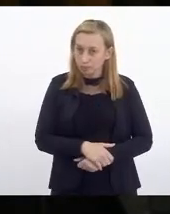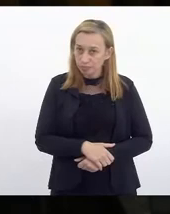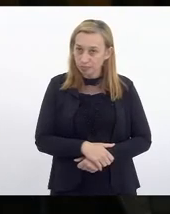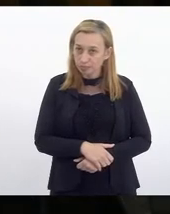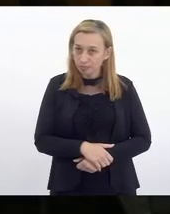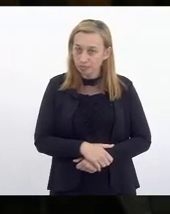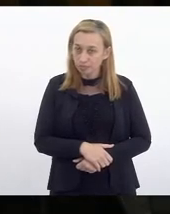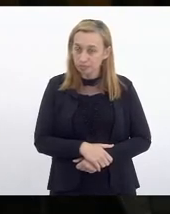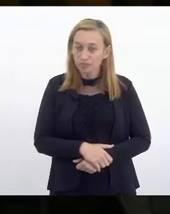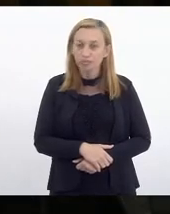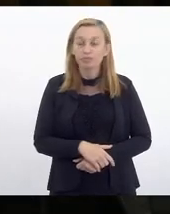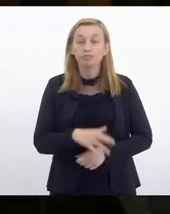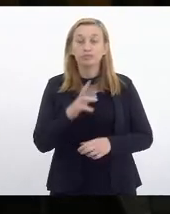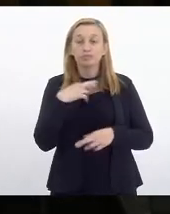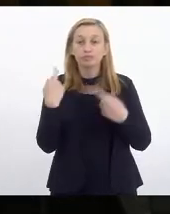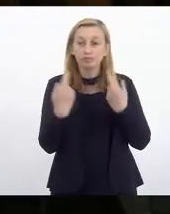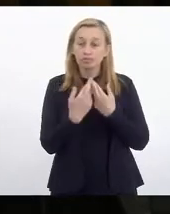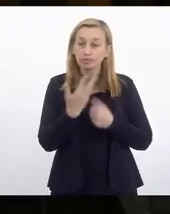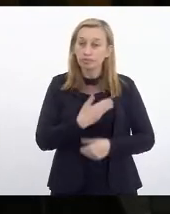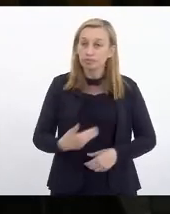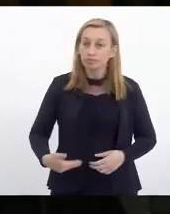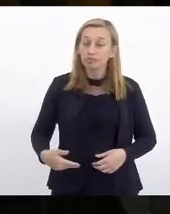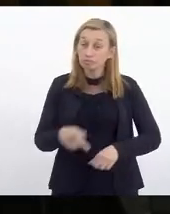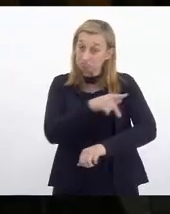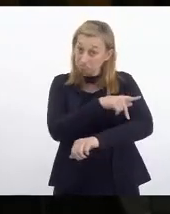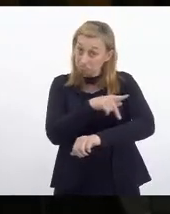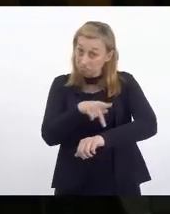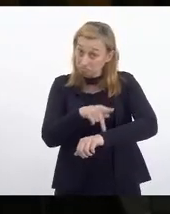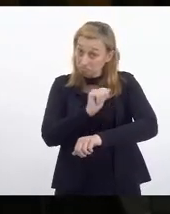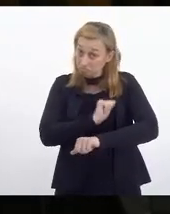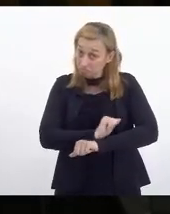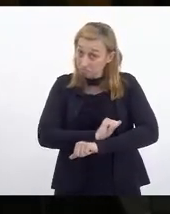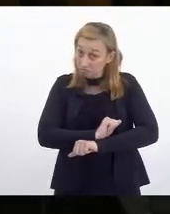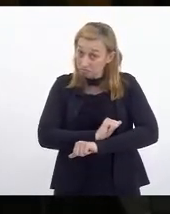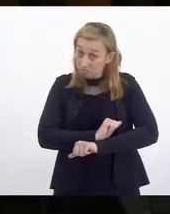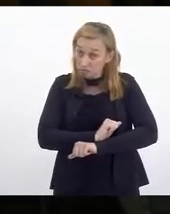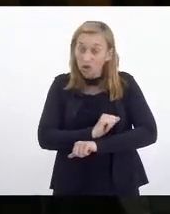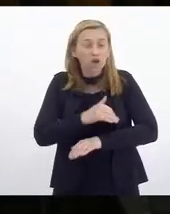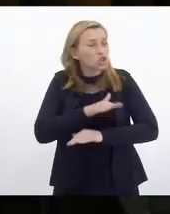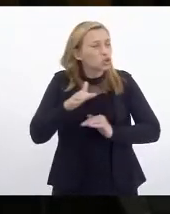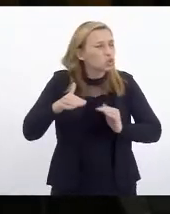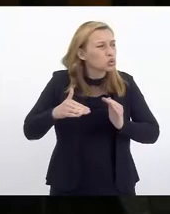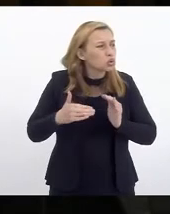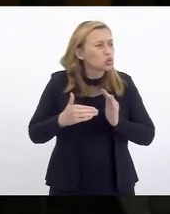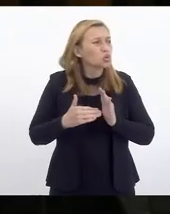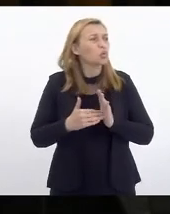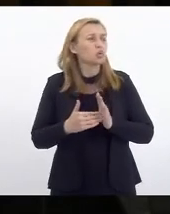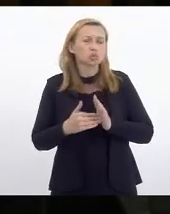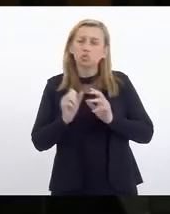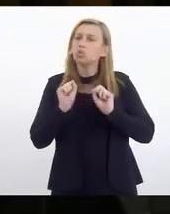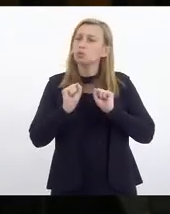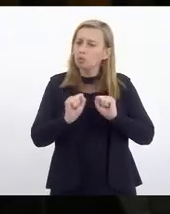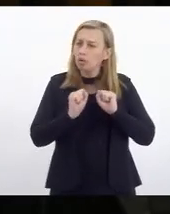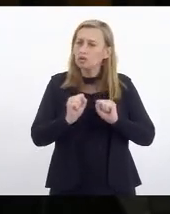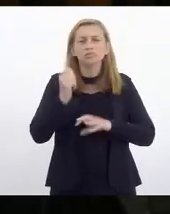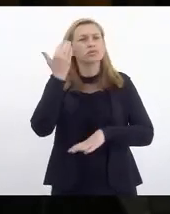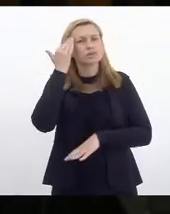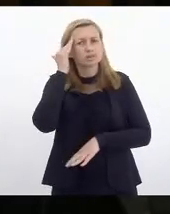Uma audiência pública pedagógica, para que todos possam